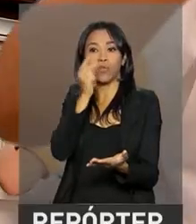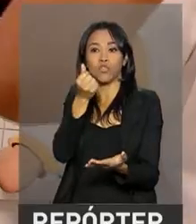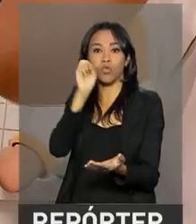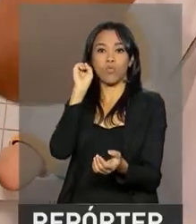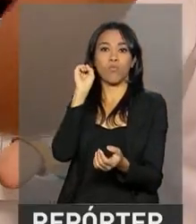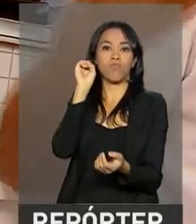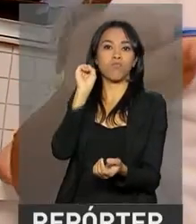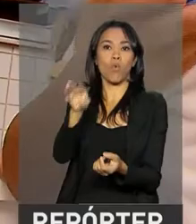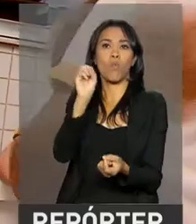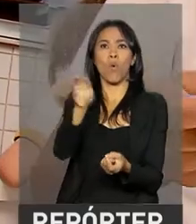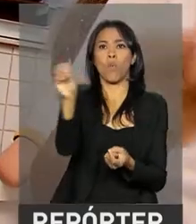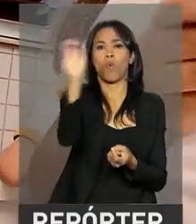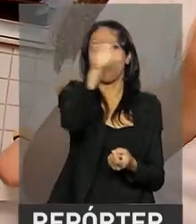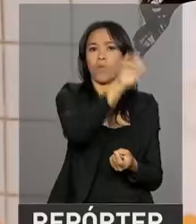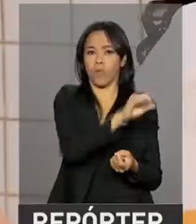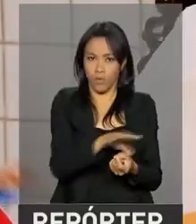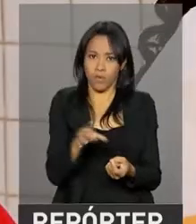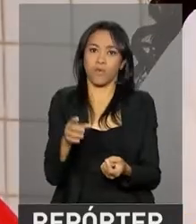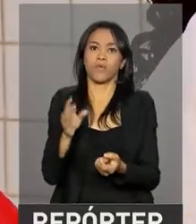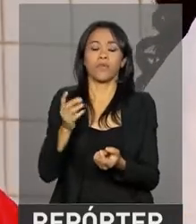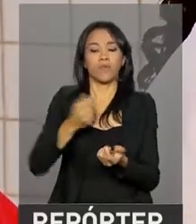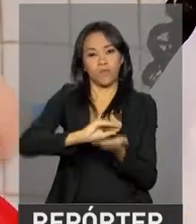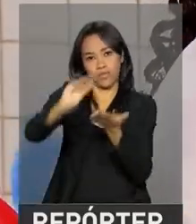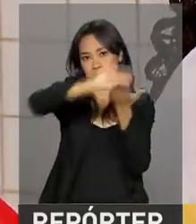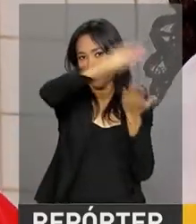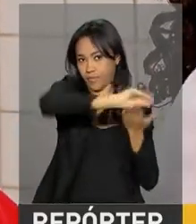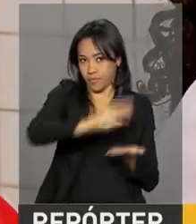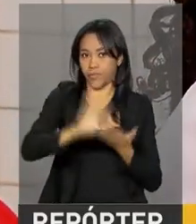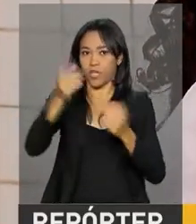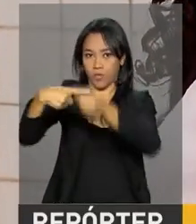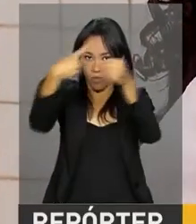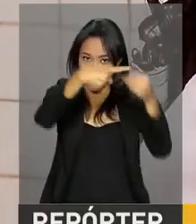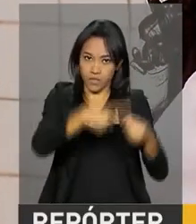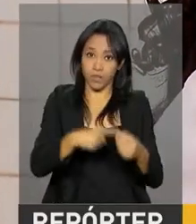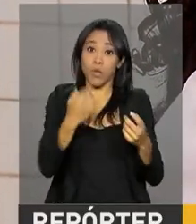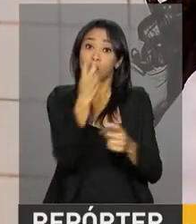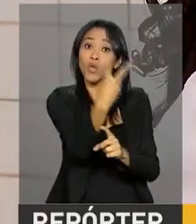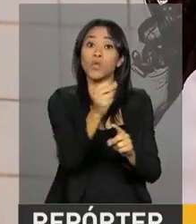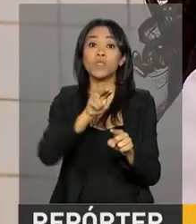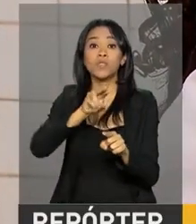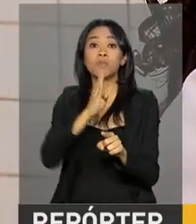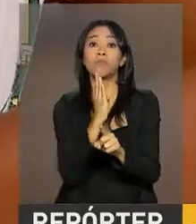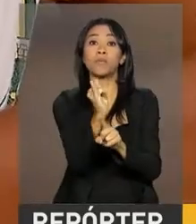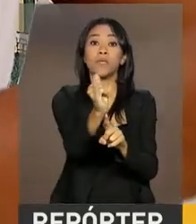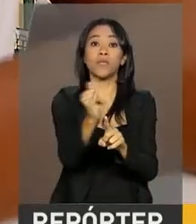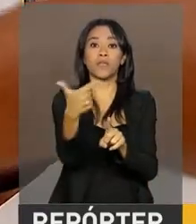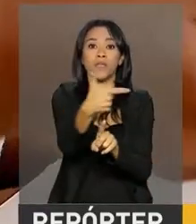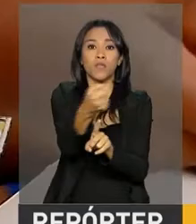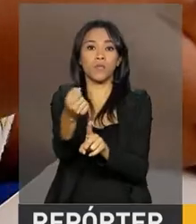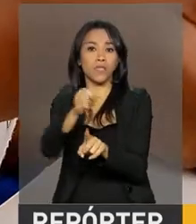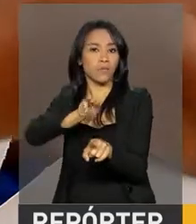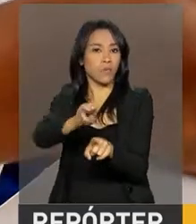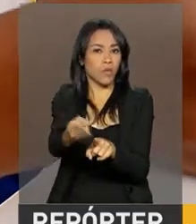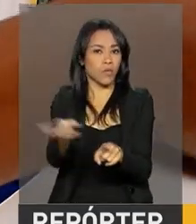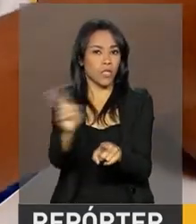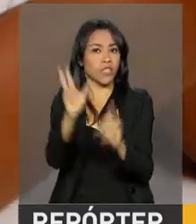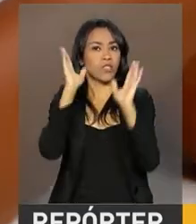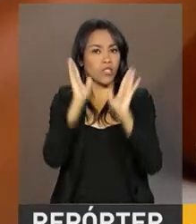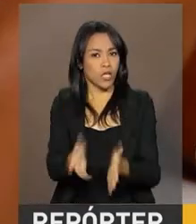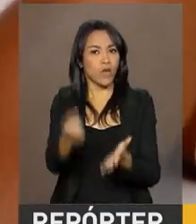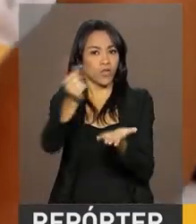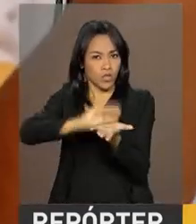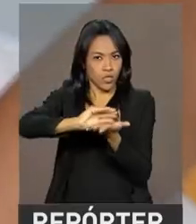estados e municípios este ano dois milhões e 200 milhões de reais já foram repassados pelo ministério